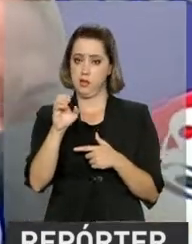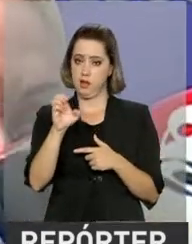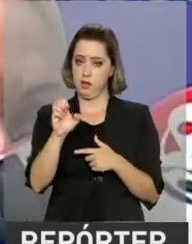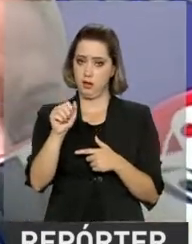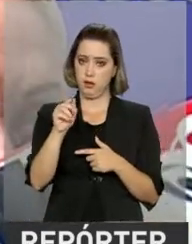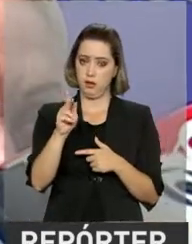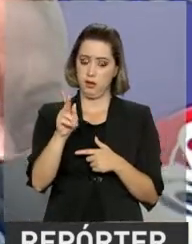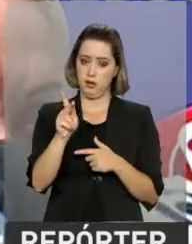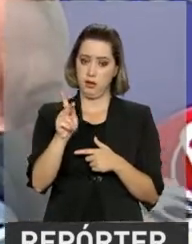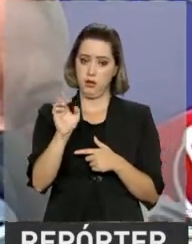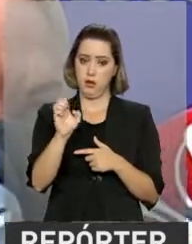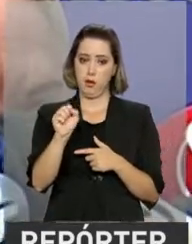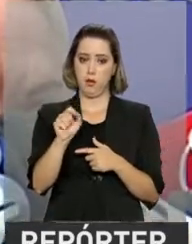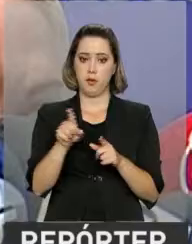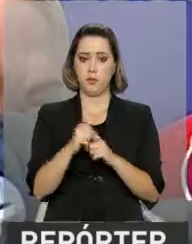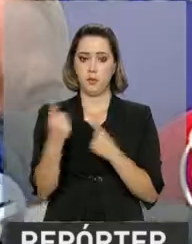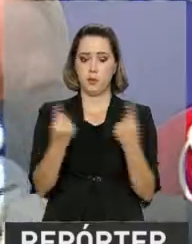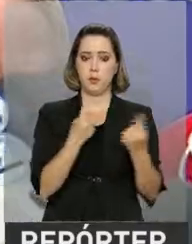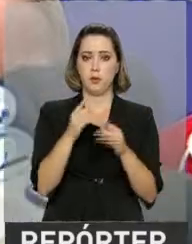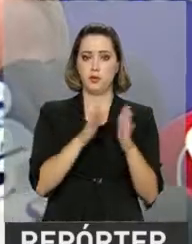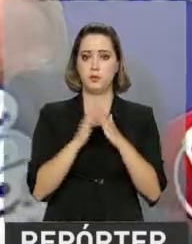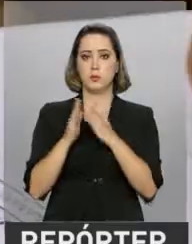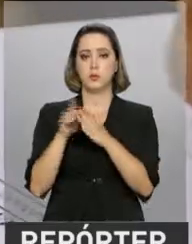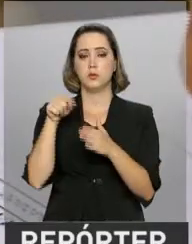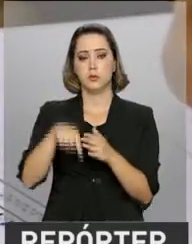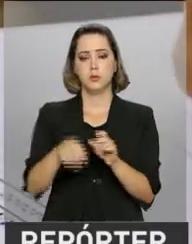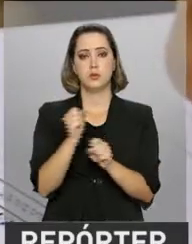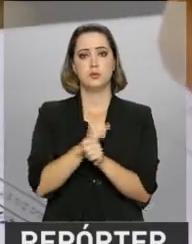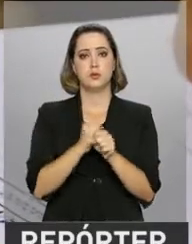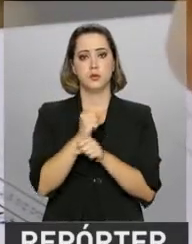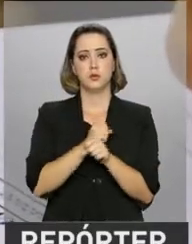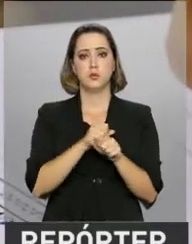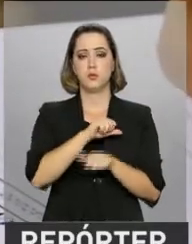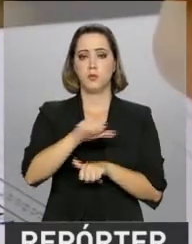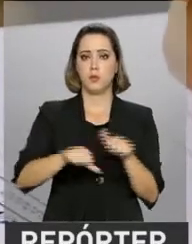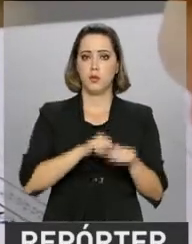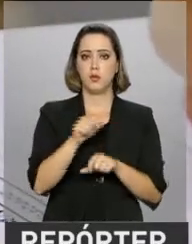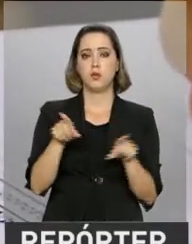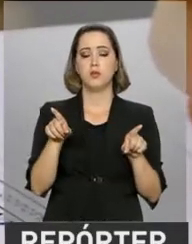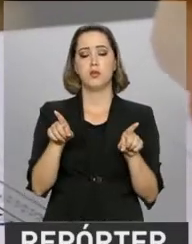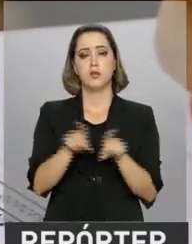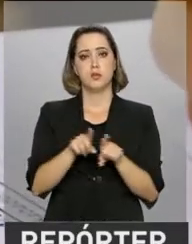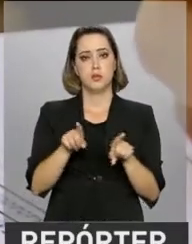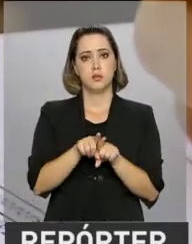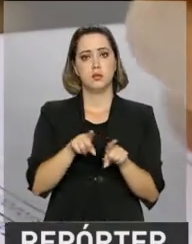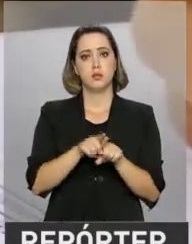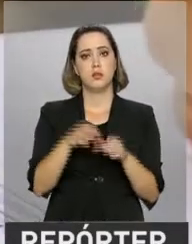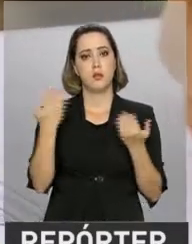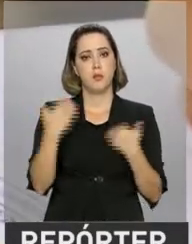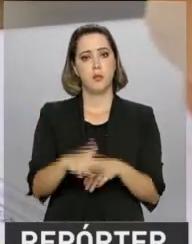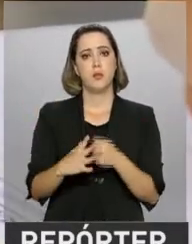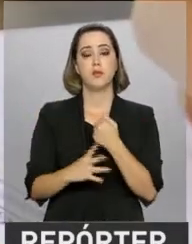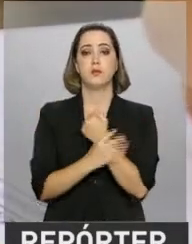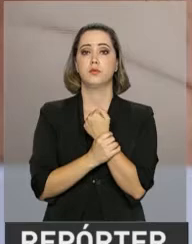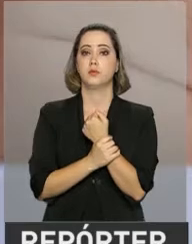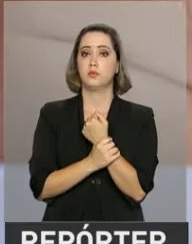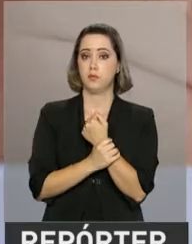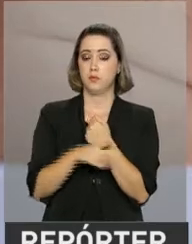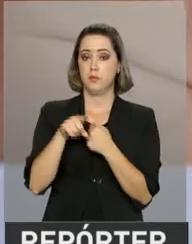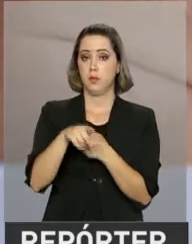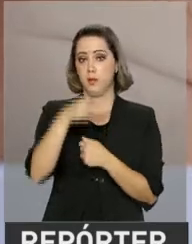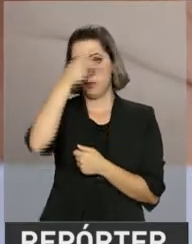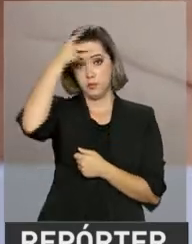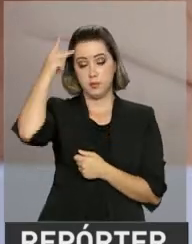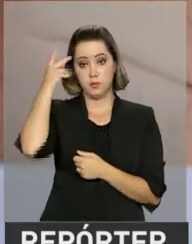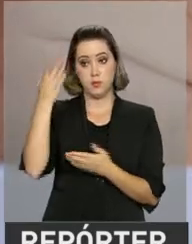por unidade escolar a partir deste ano mudanças também para tornar a prova mais segura o estudante vai